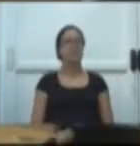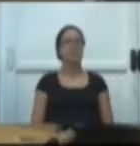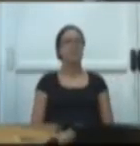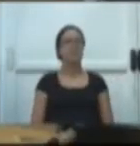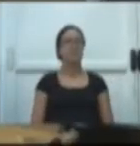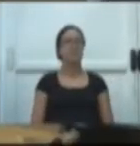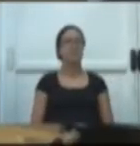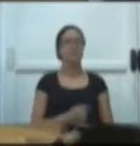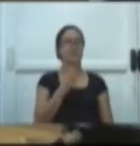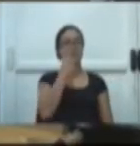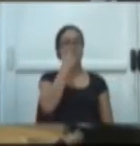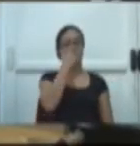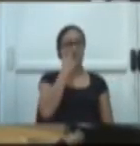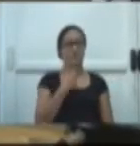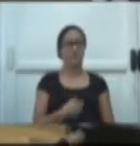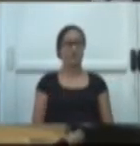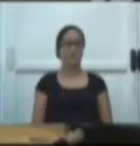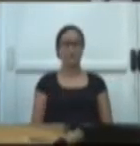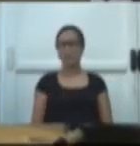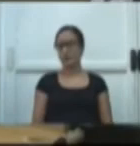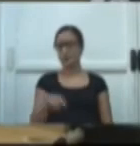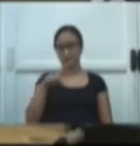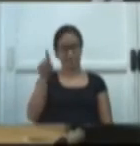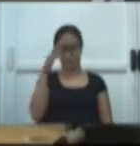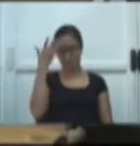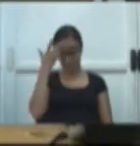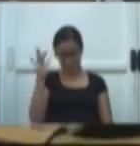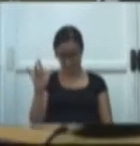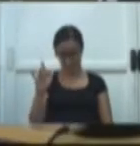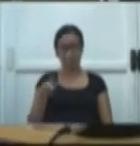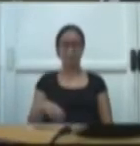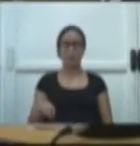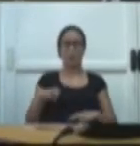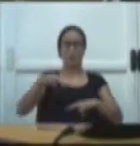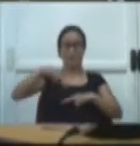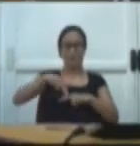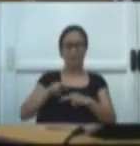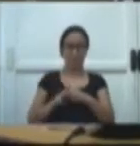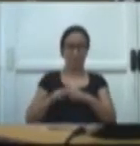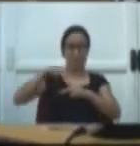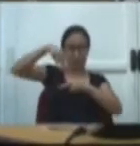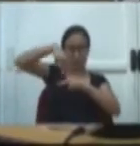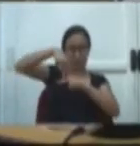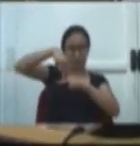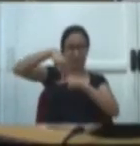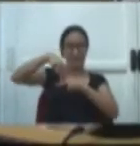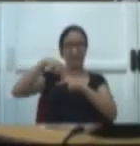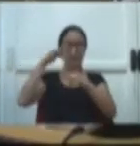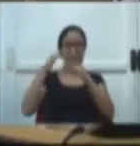Calma aí, pessoal, é que eu tenho um banquinho aqui, para quem não sabe, para mim não ficar muito pequeno.